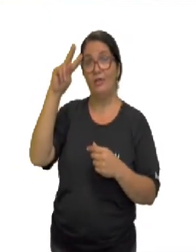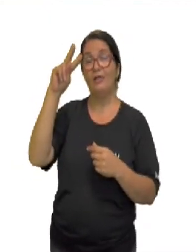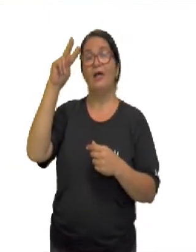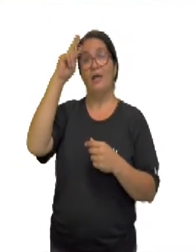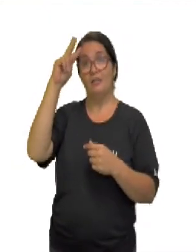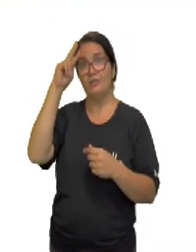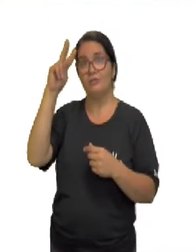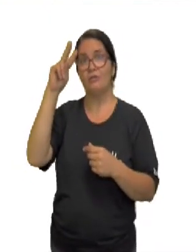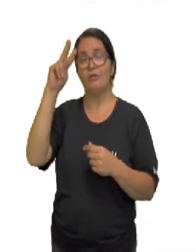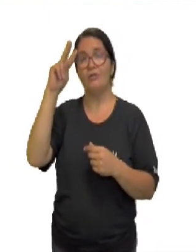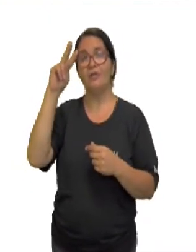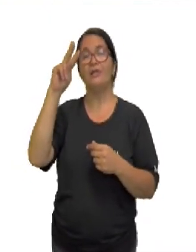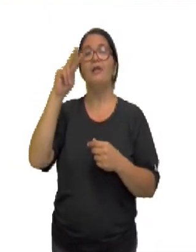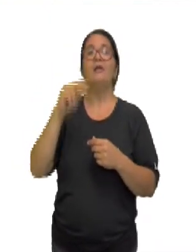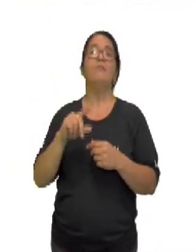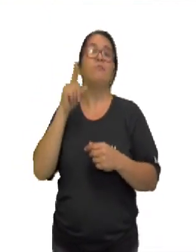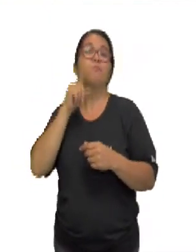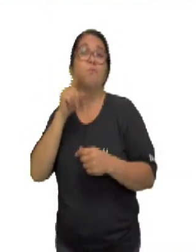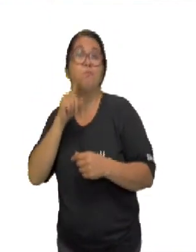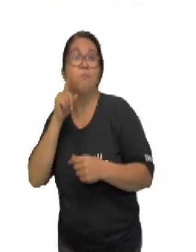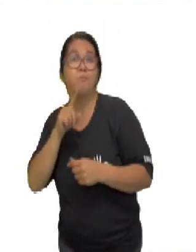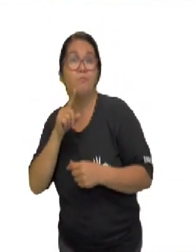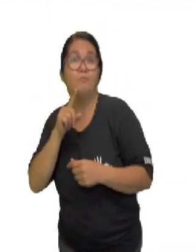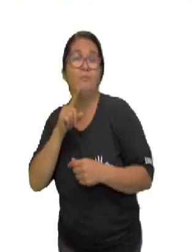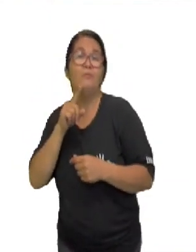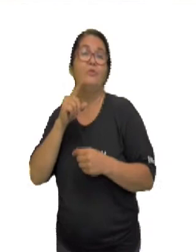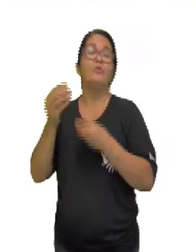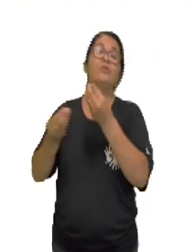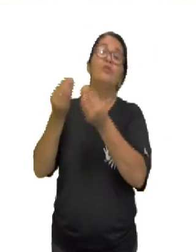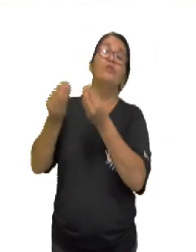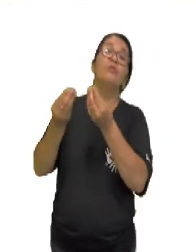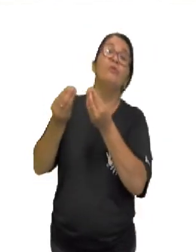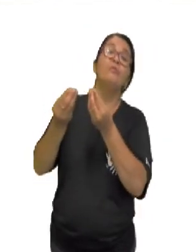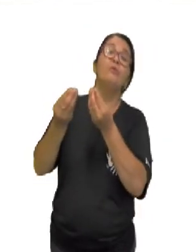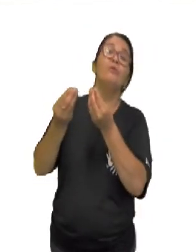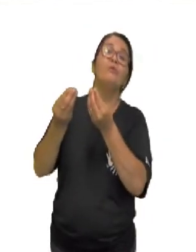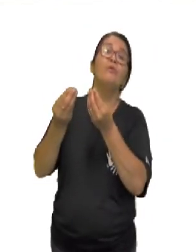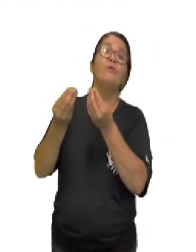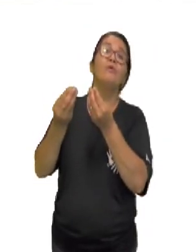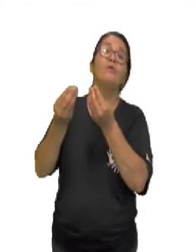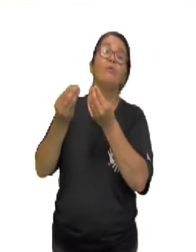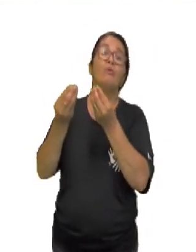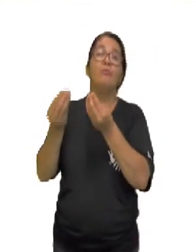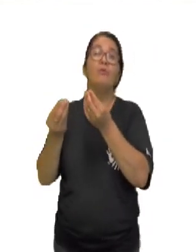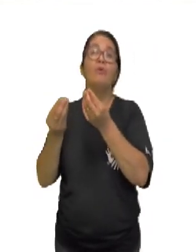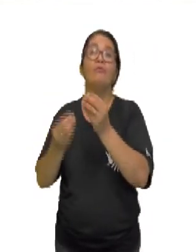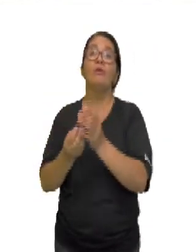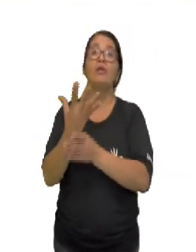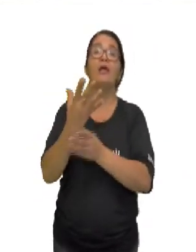pela Inglaterra. No Canadá, houve essa